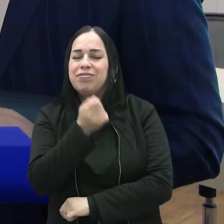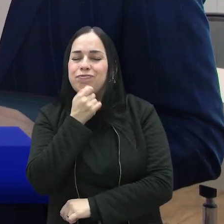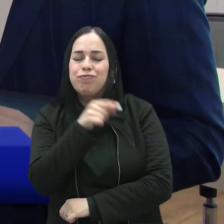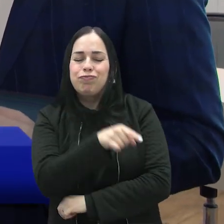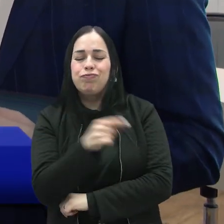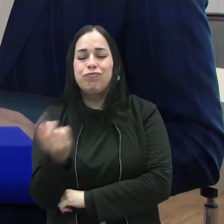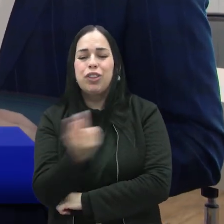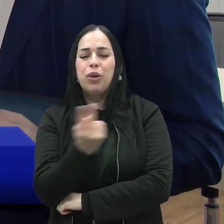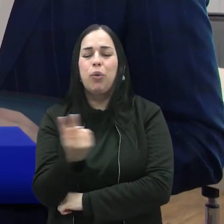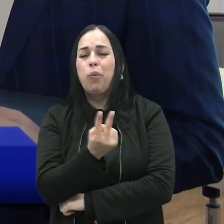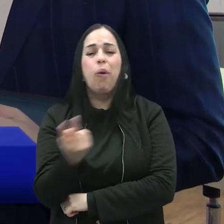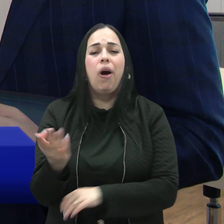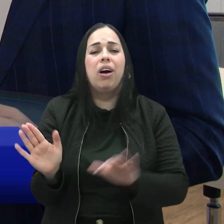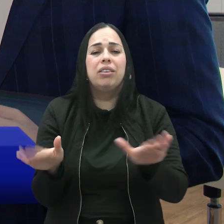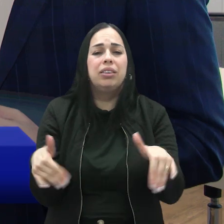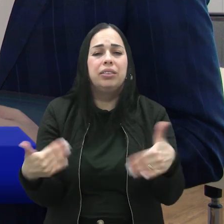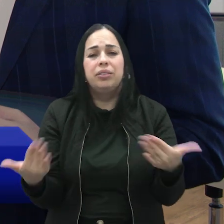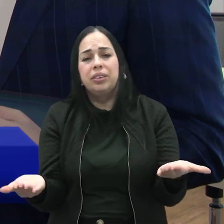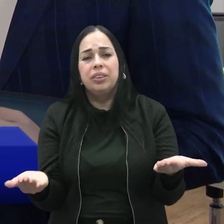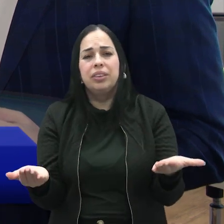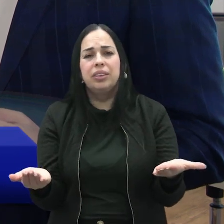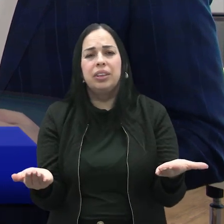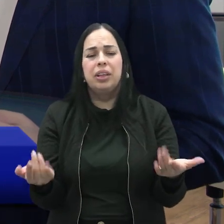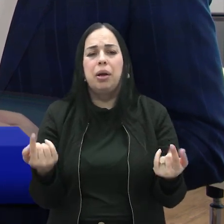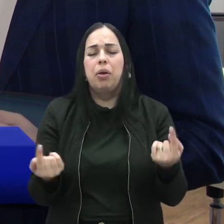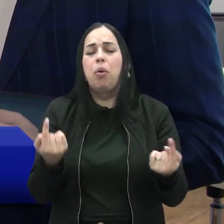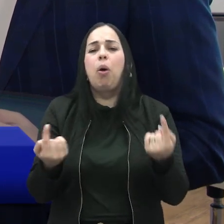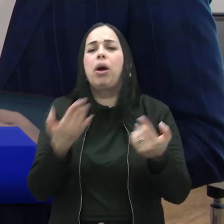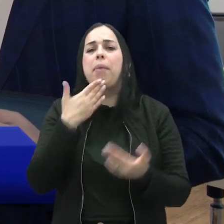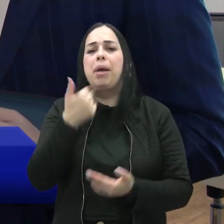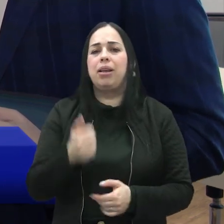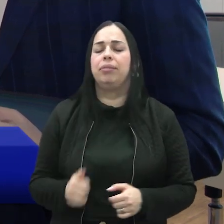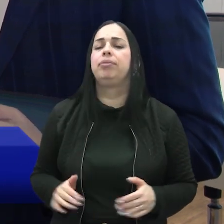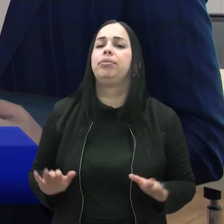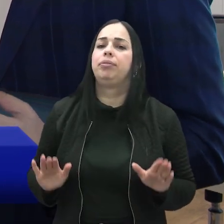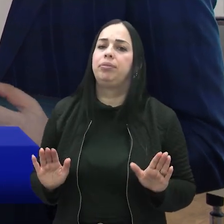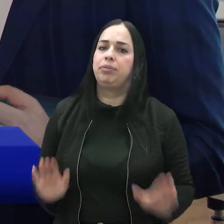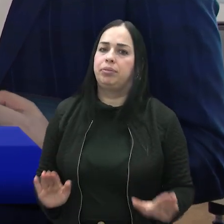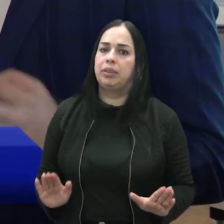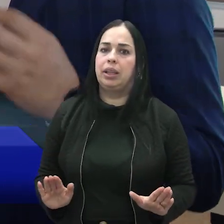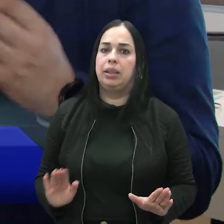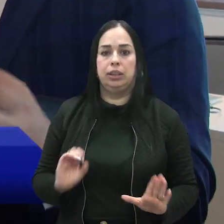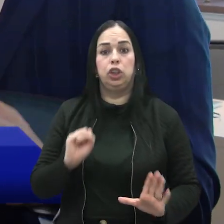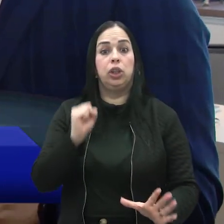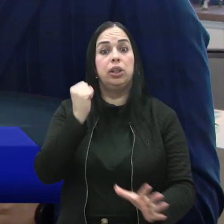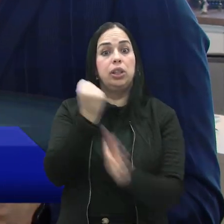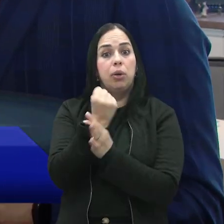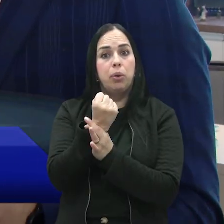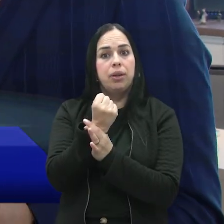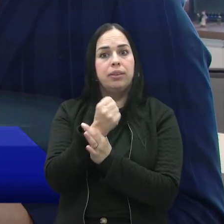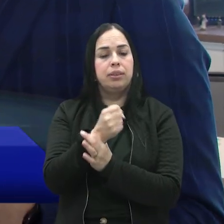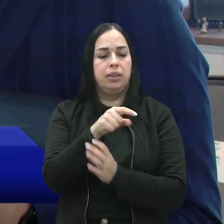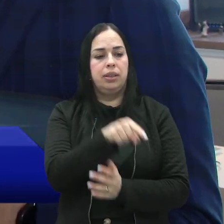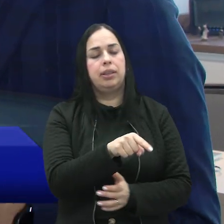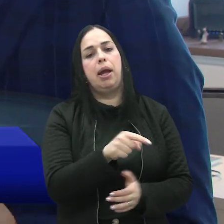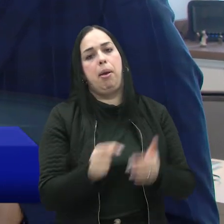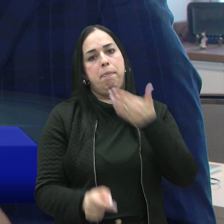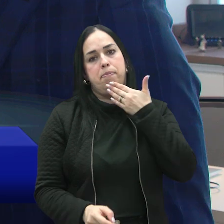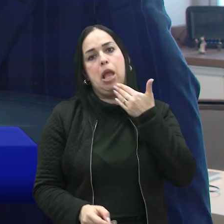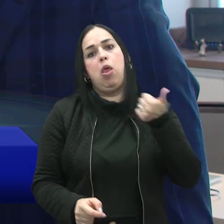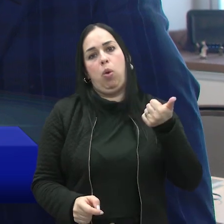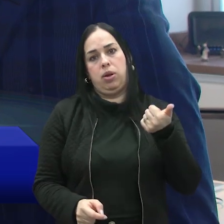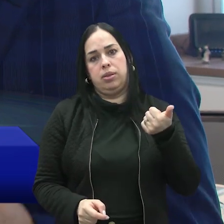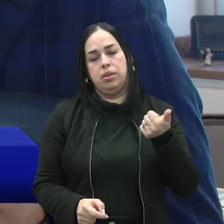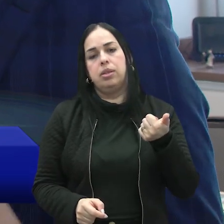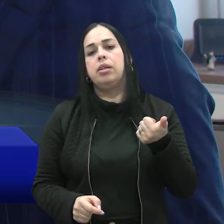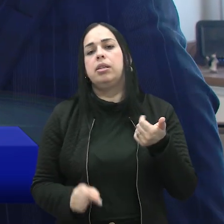e continuar alugando, em questões jurídicas, qual é a melhor opção? Olha, em questões de garantia, a compra sempre é o melhor